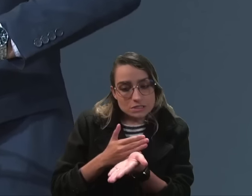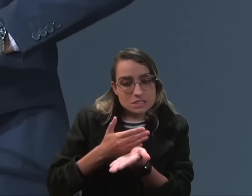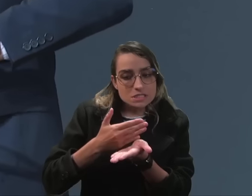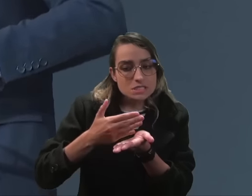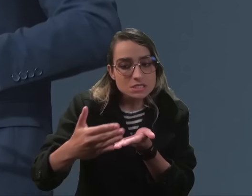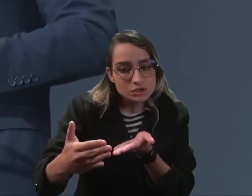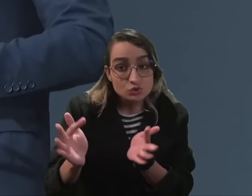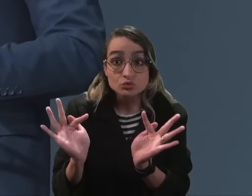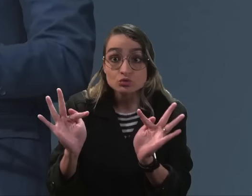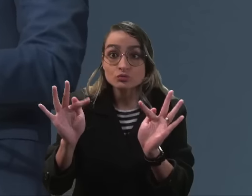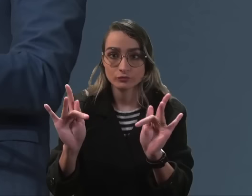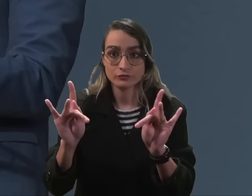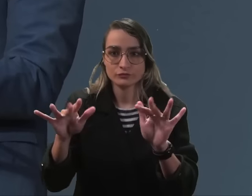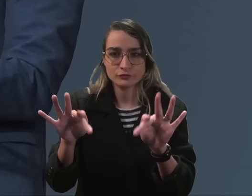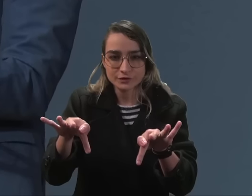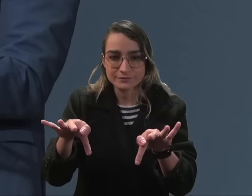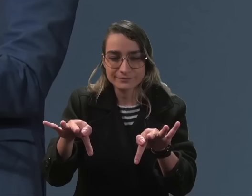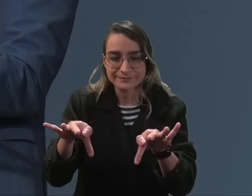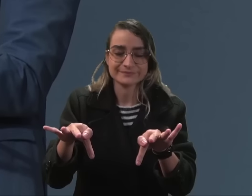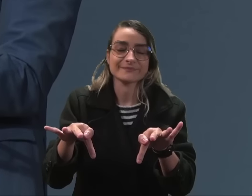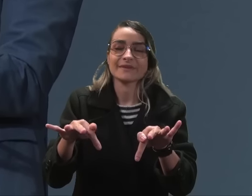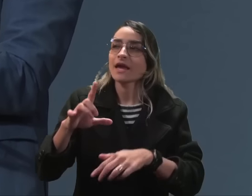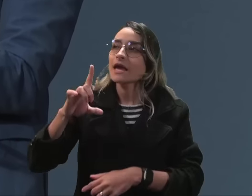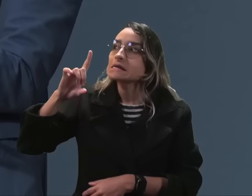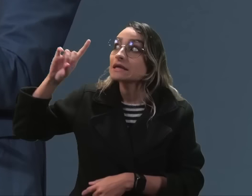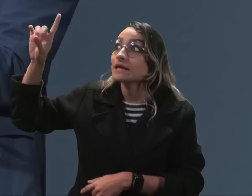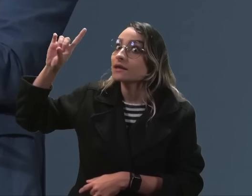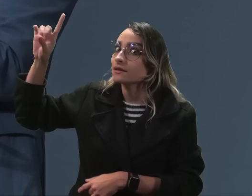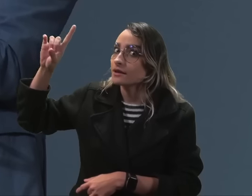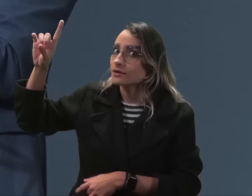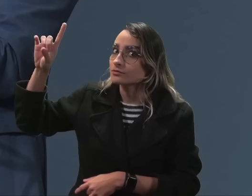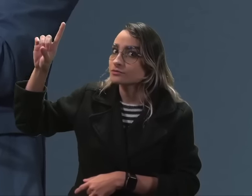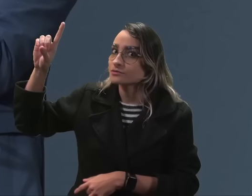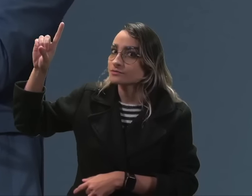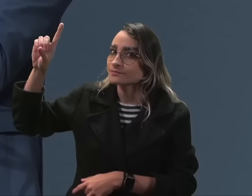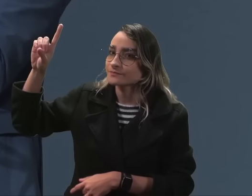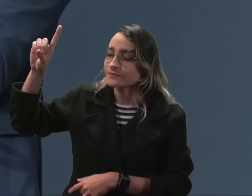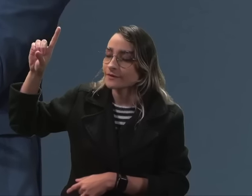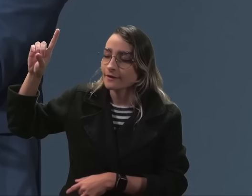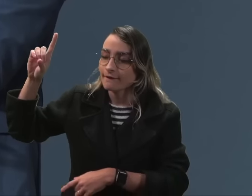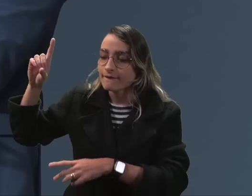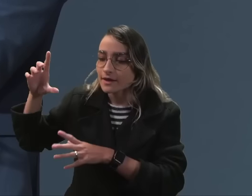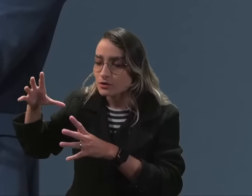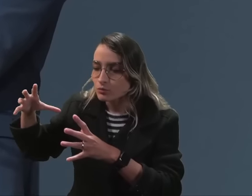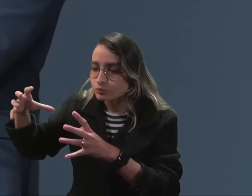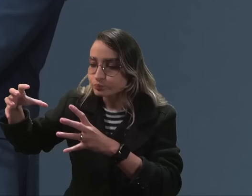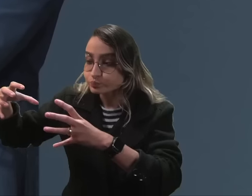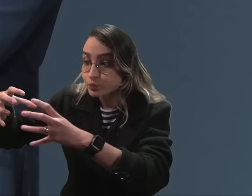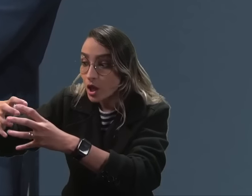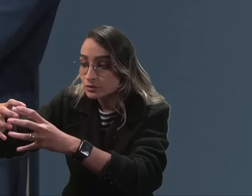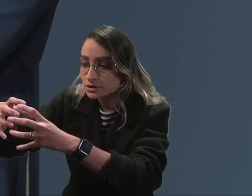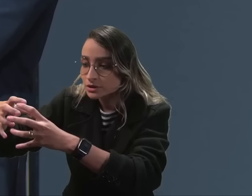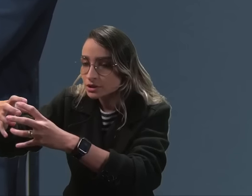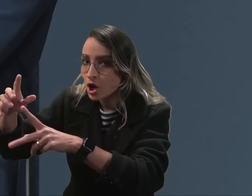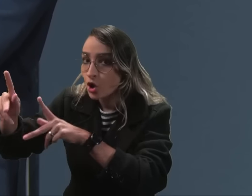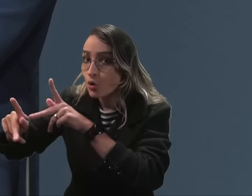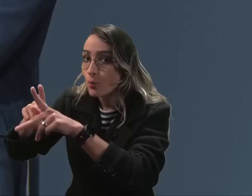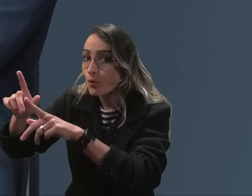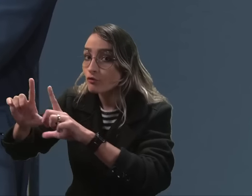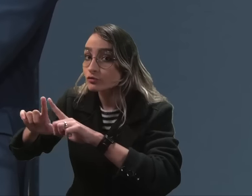agora começa a reunir o seu Israel moderno para restaurar as